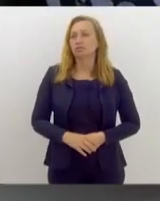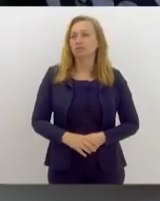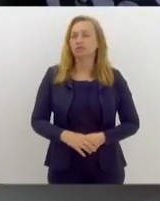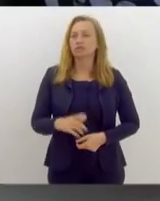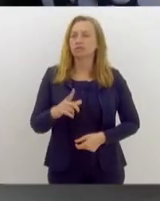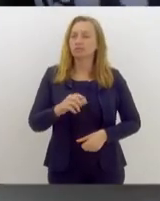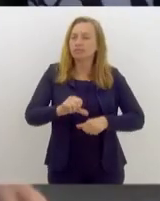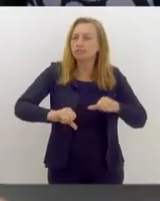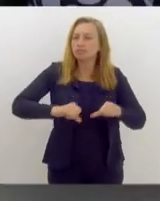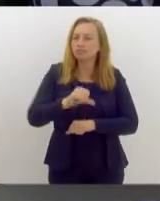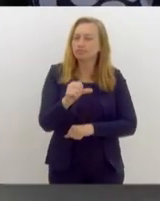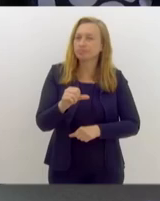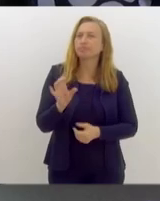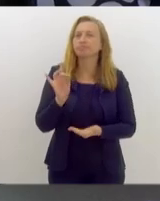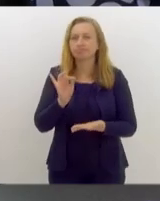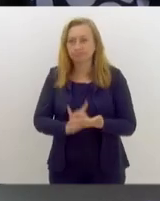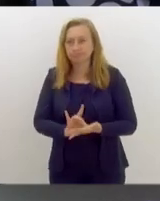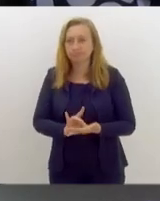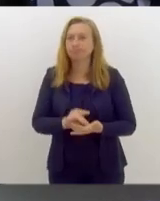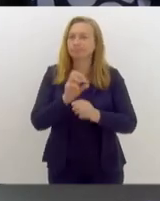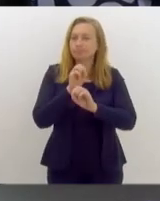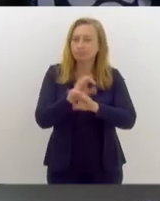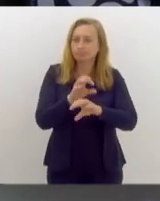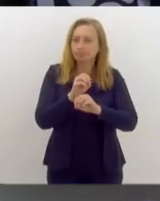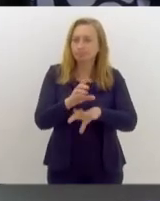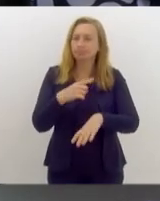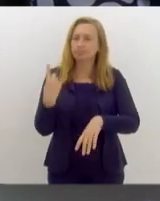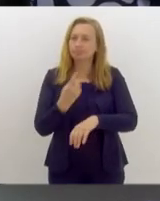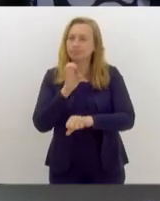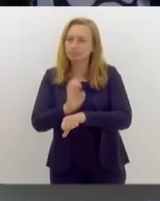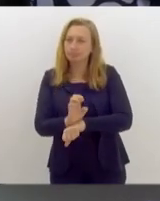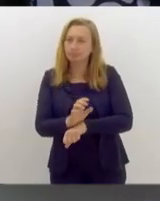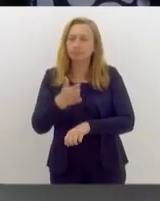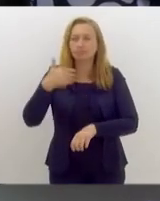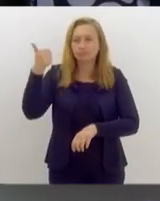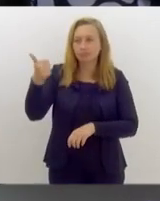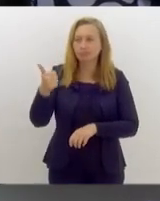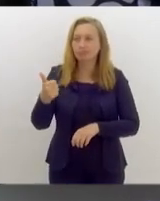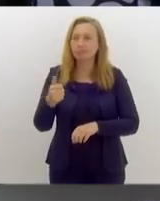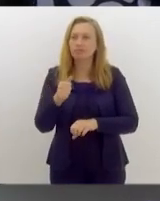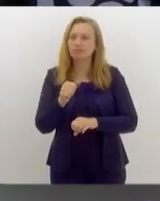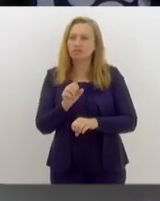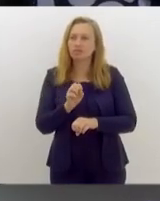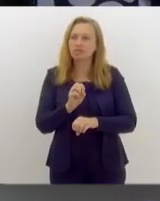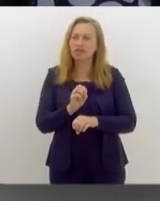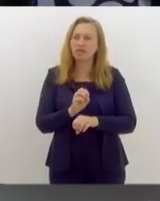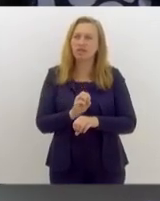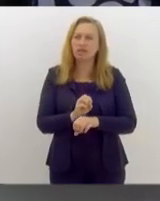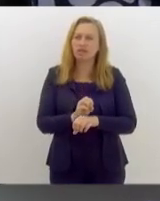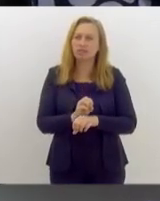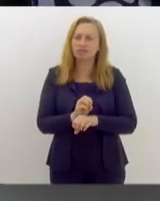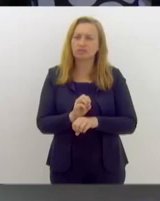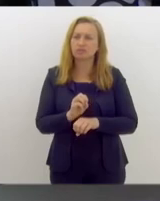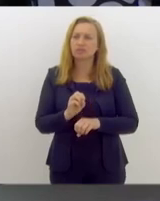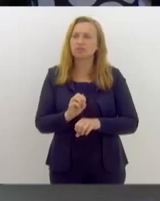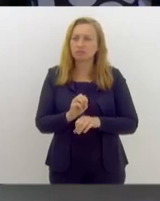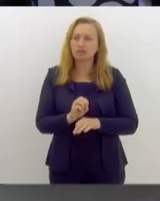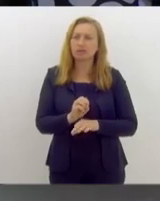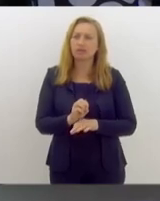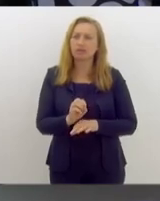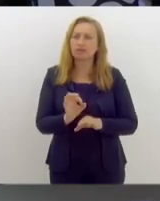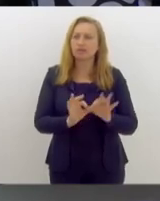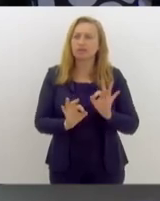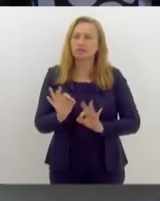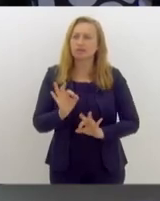uma mudança na realidade educacional do nosso Estado, não só melhorando a qualidade das redes, mas também planejando de forma mais